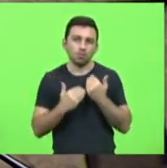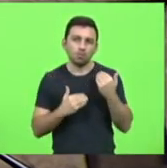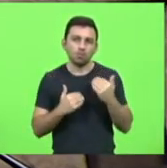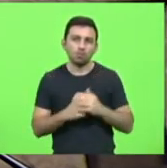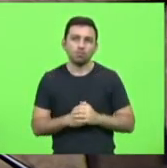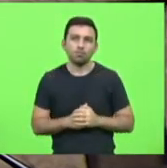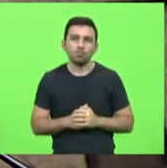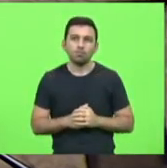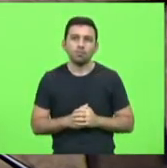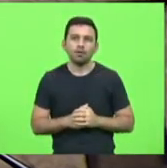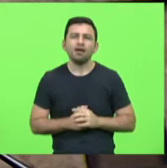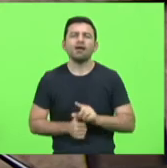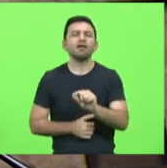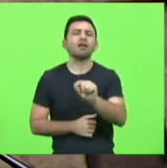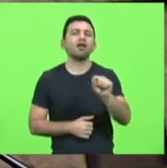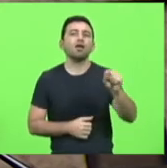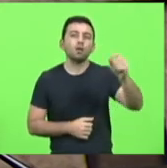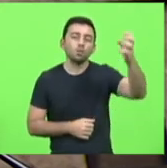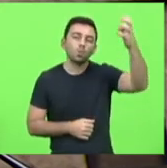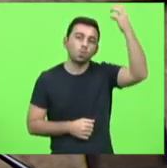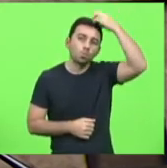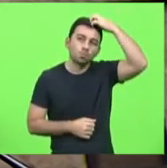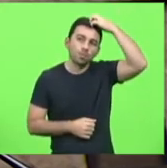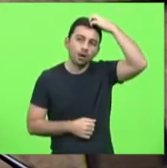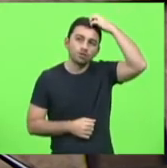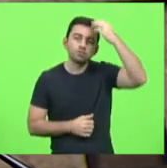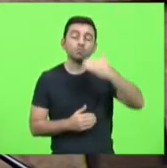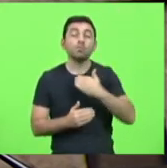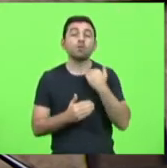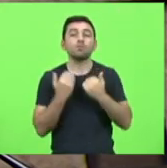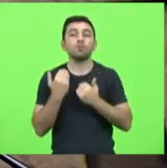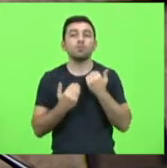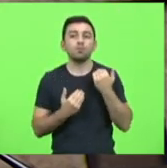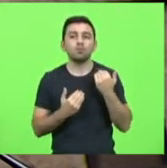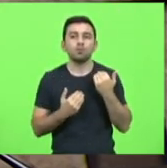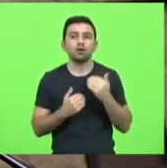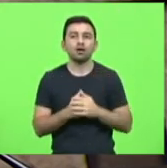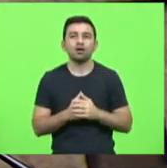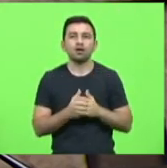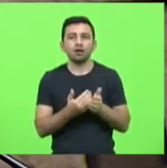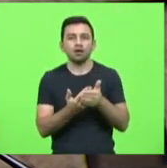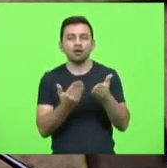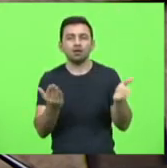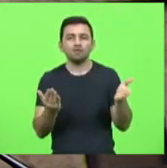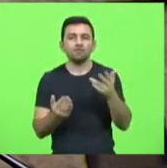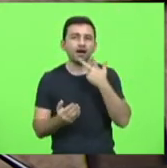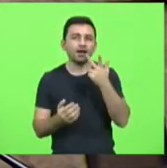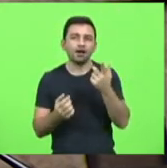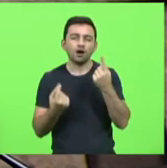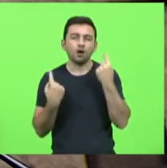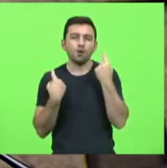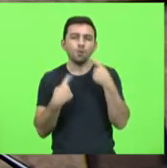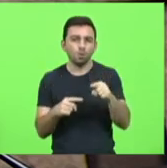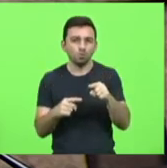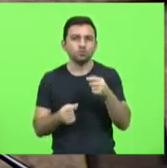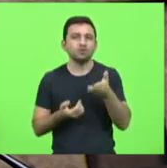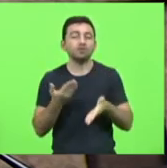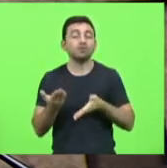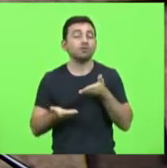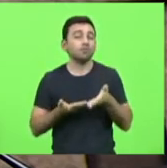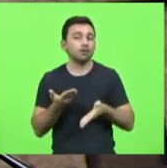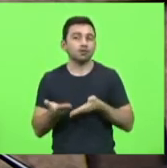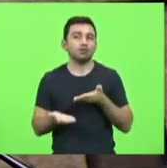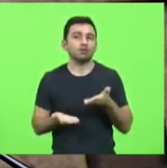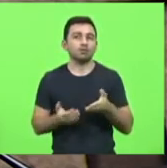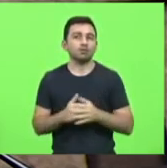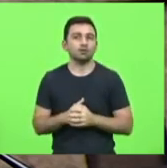Mas quem é que vai ser culpado pelas mortes daquelas pessoas que são contra o tratamento,